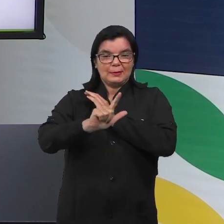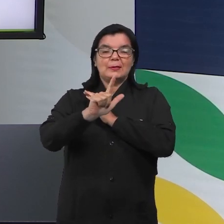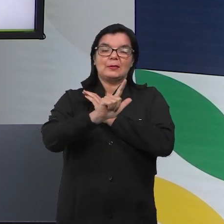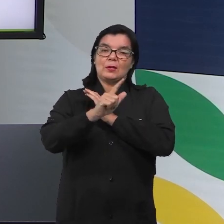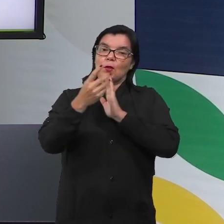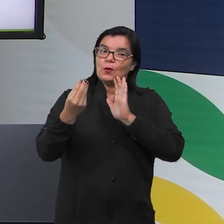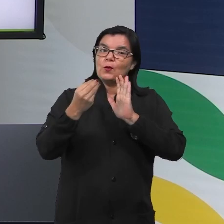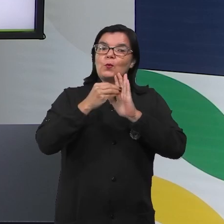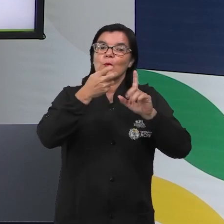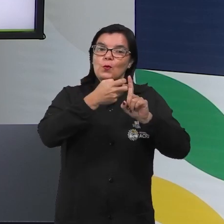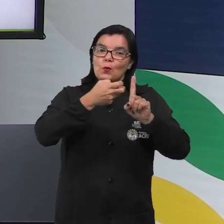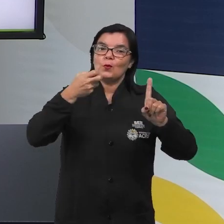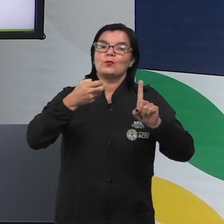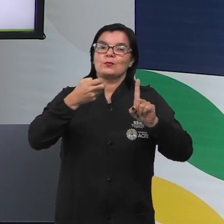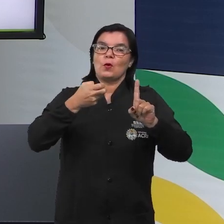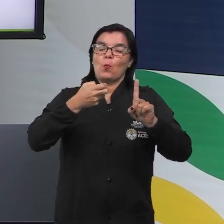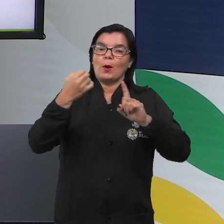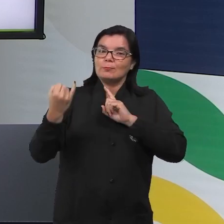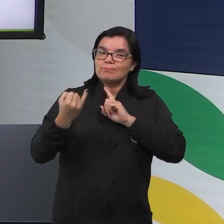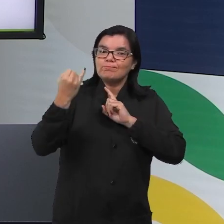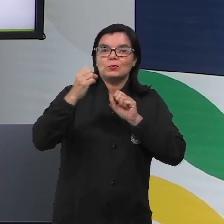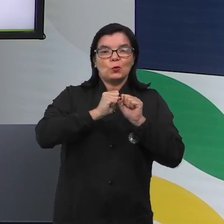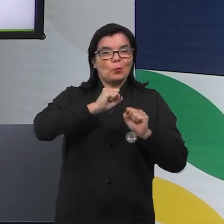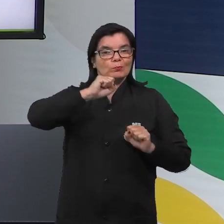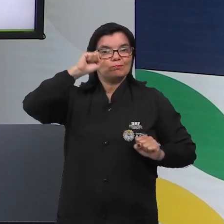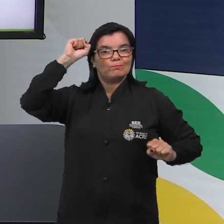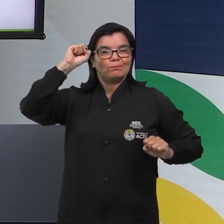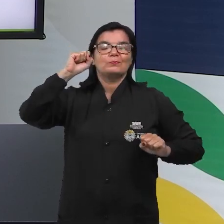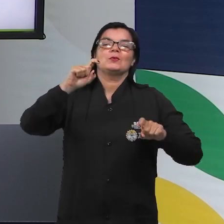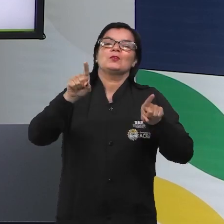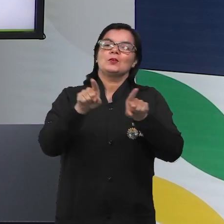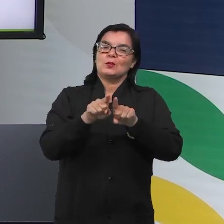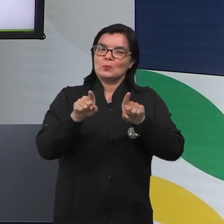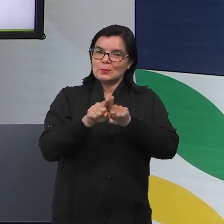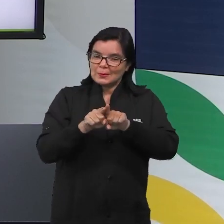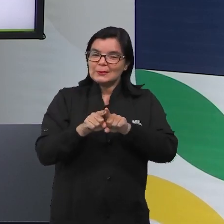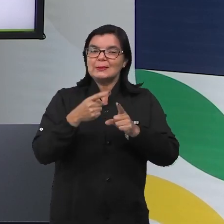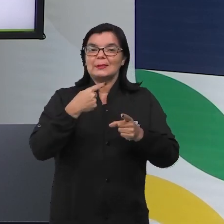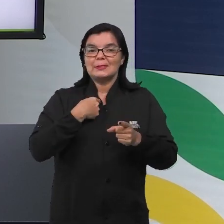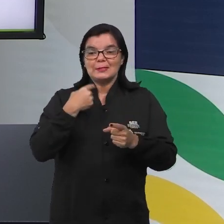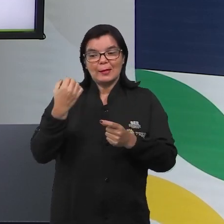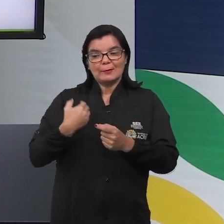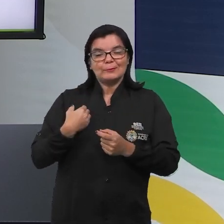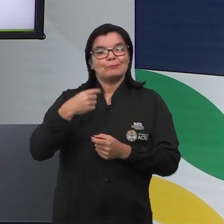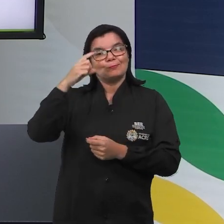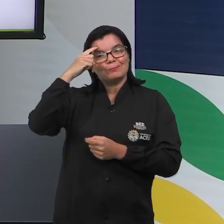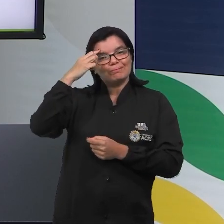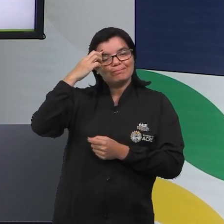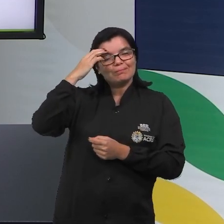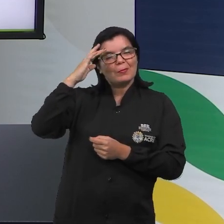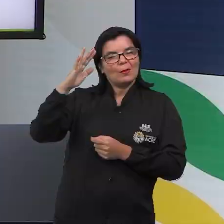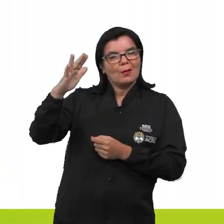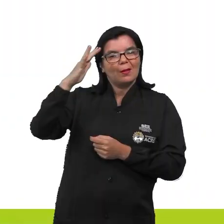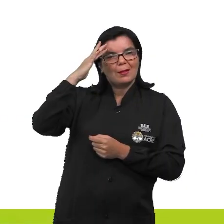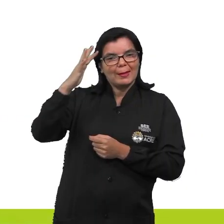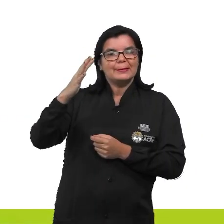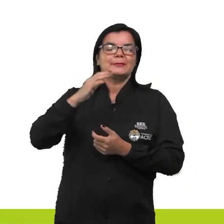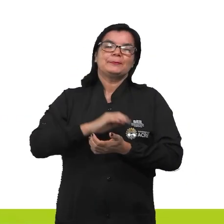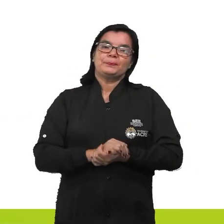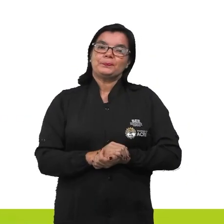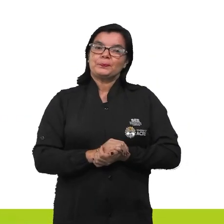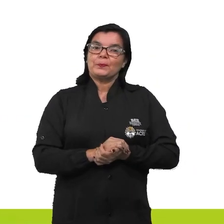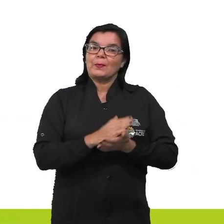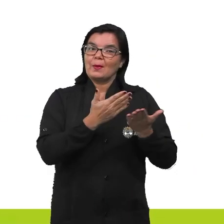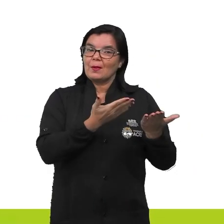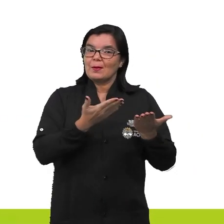colocam o índio como centro, como herói, de uma forma um tanto quanto idealizada. E aí eu vou mostrar para vocês,